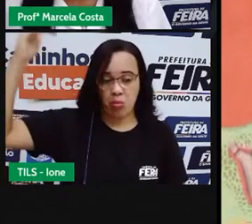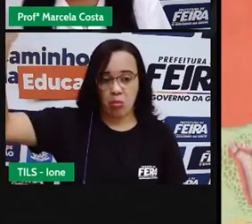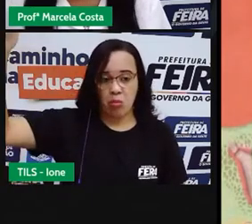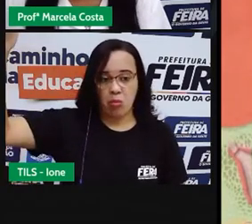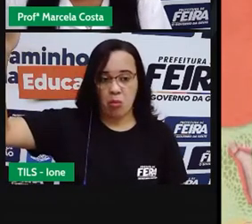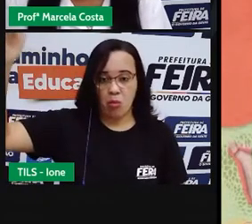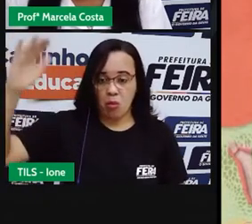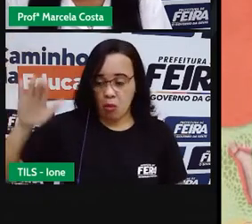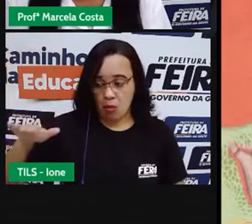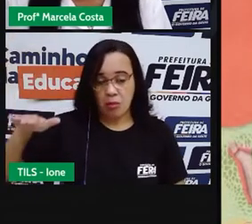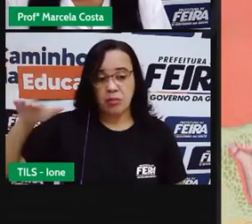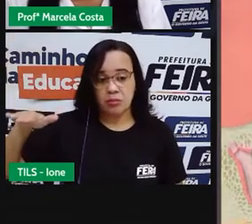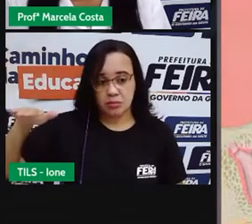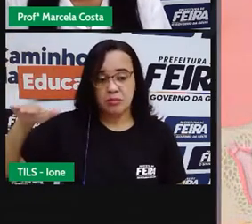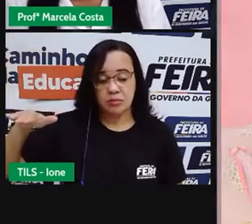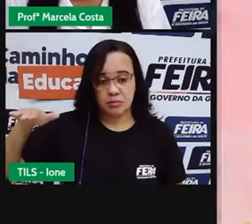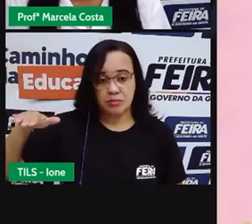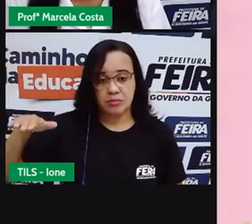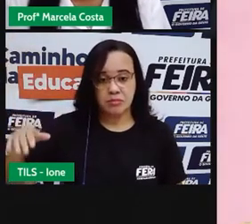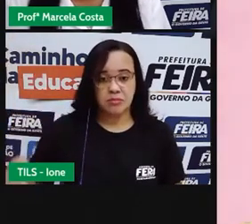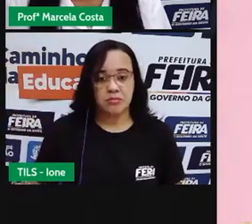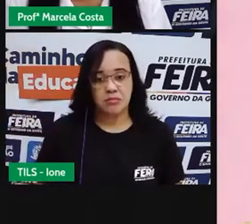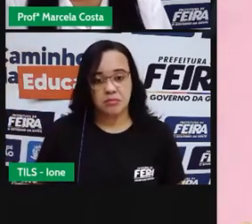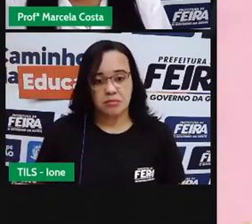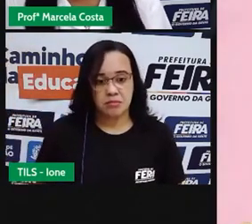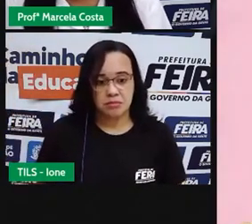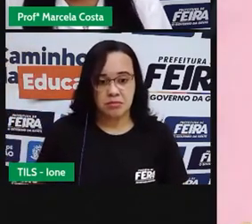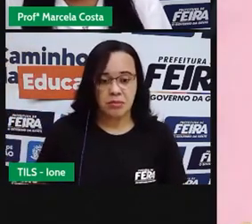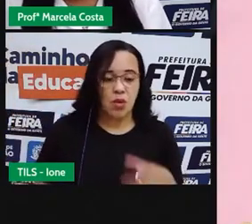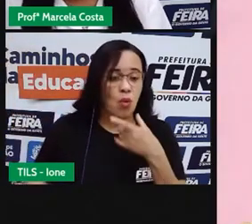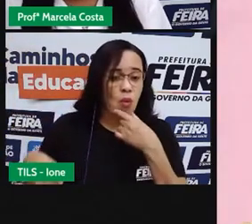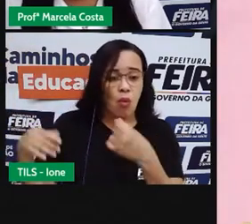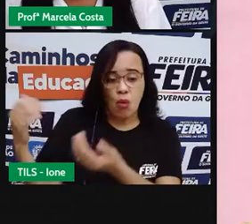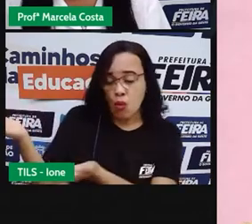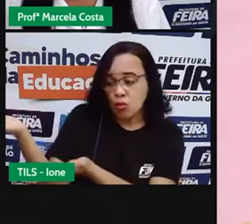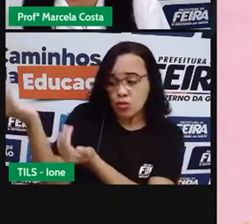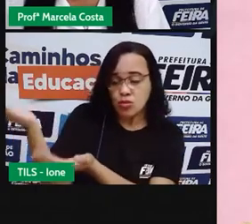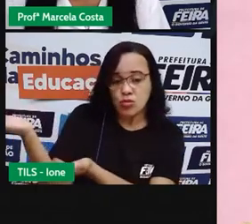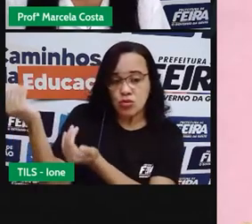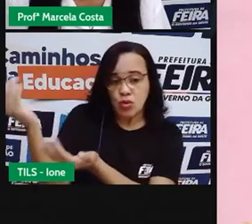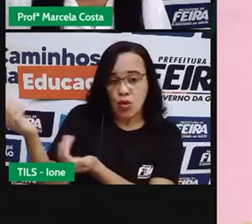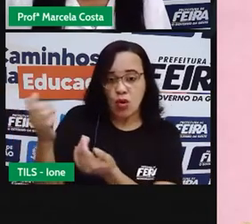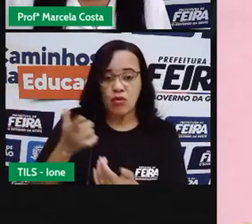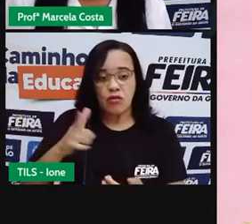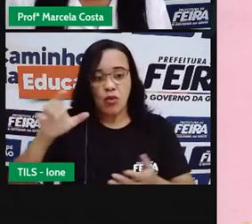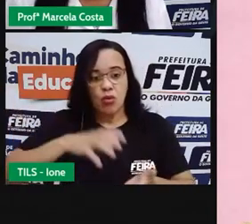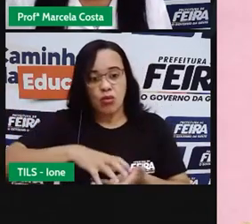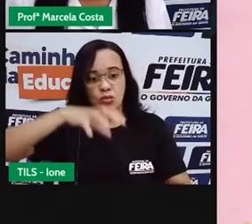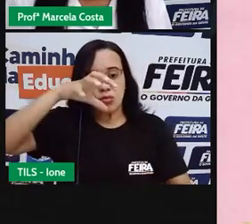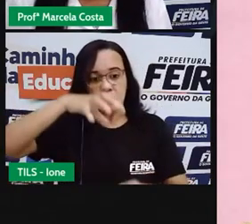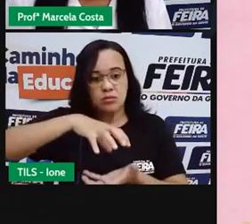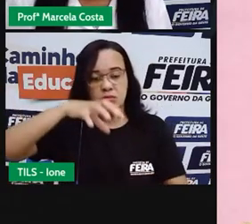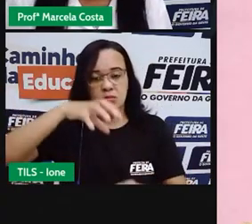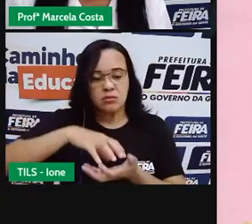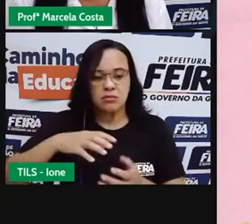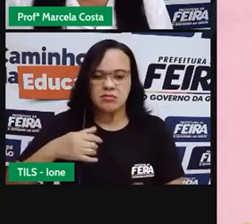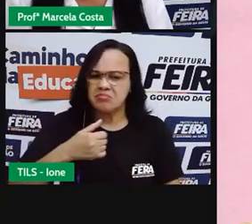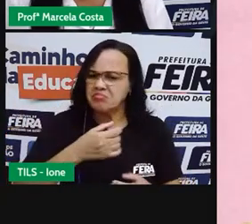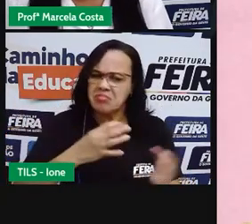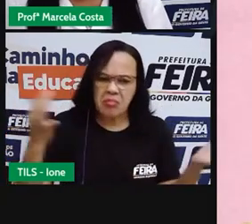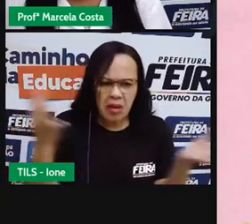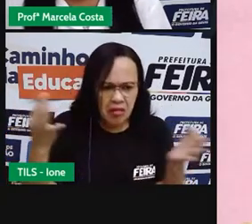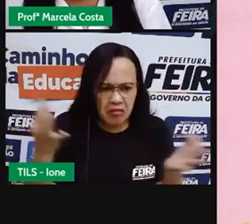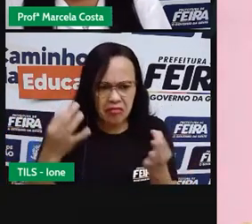ou pequenina Um é bem jovem, outro de idade Nada é defeito,